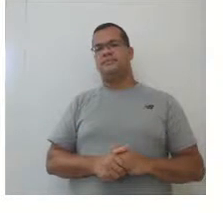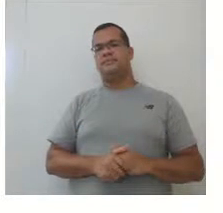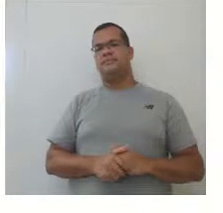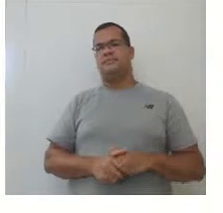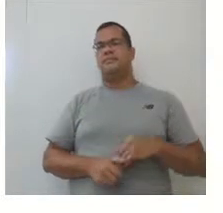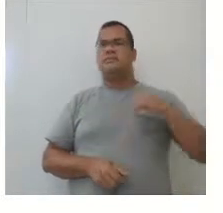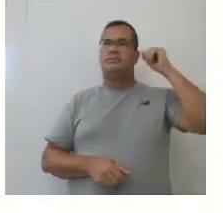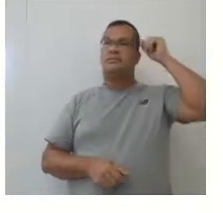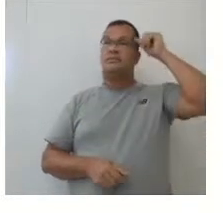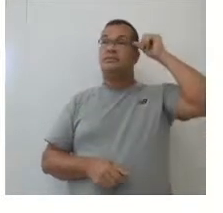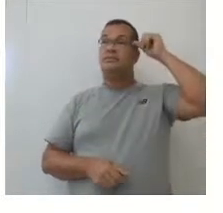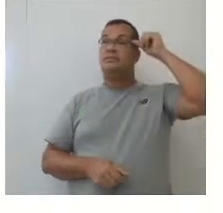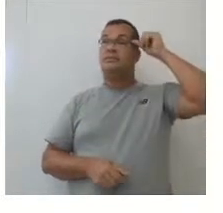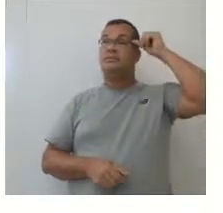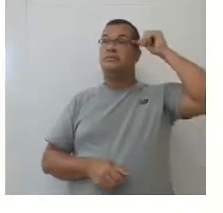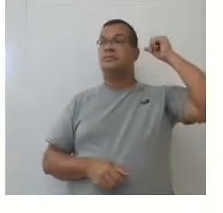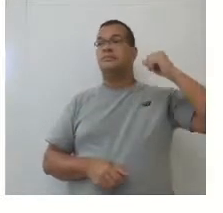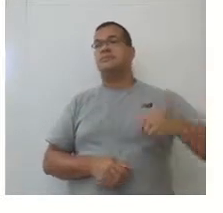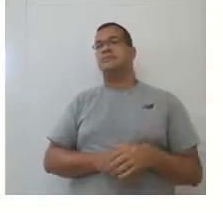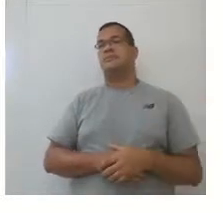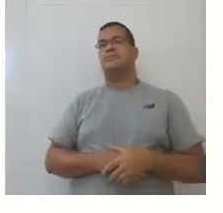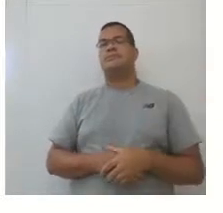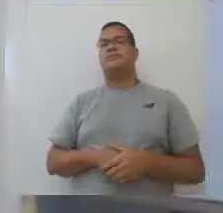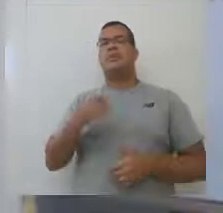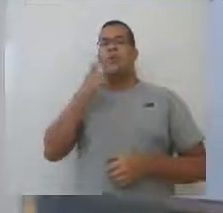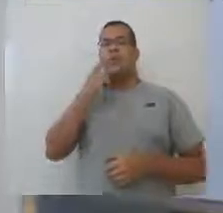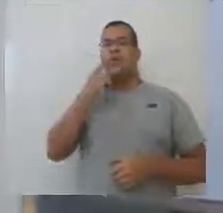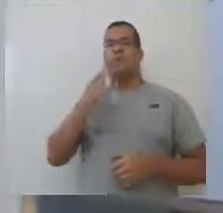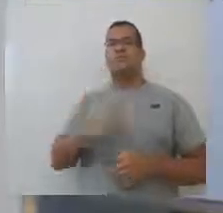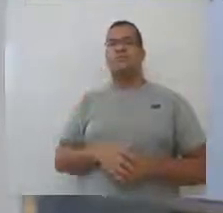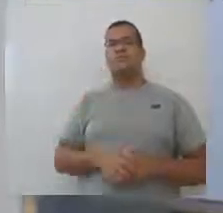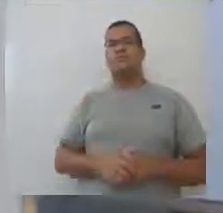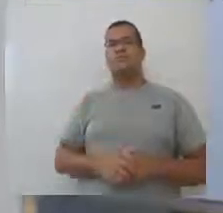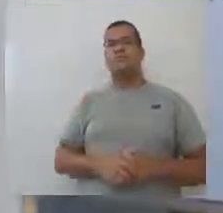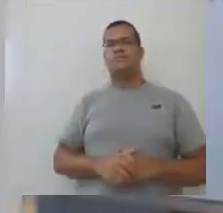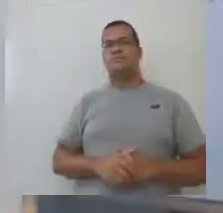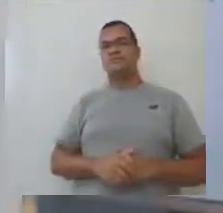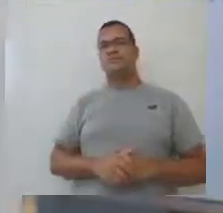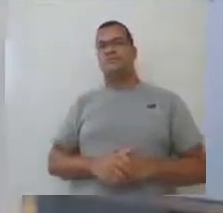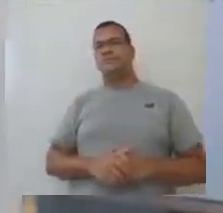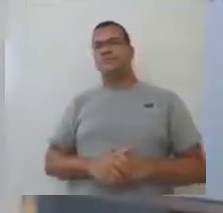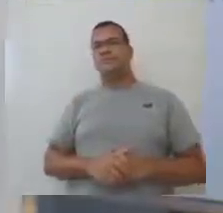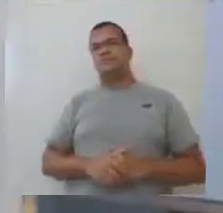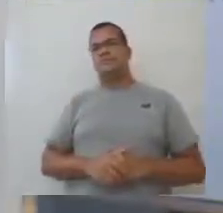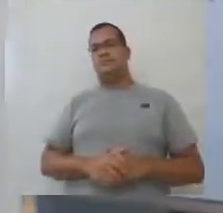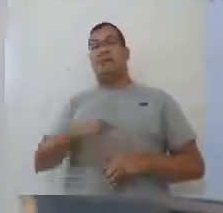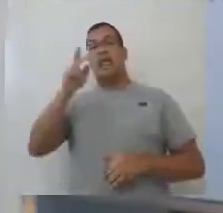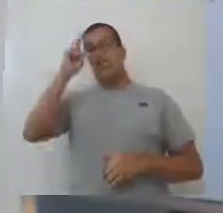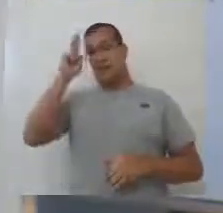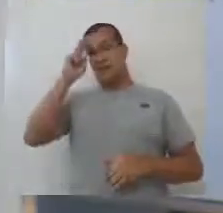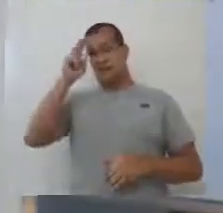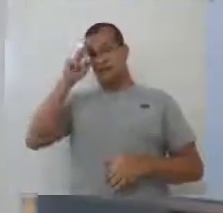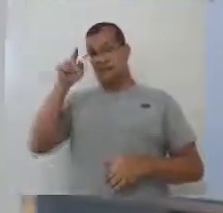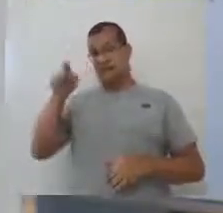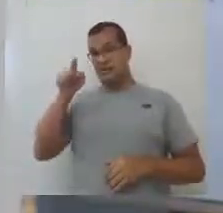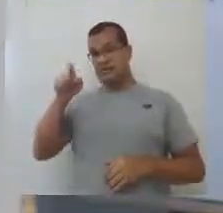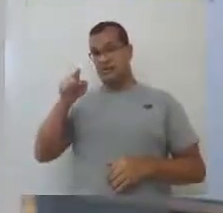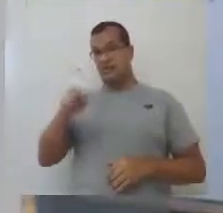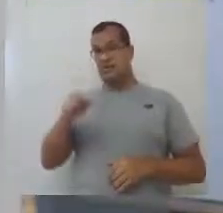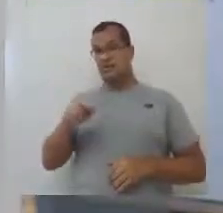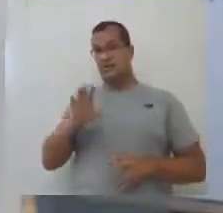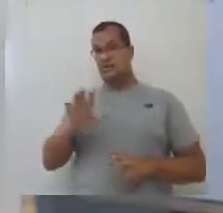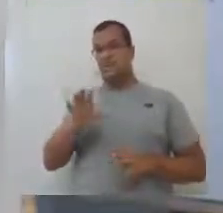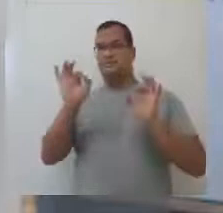Deixa eu limpar aqui meu quadro, ver o que é que vai acontecer. Olha pra mim. Ei, menino, olha pra cá. Lembrem que esse problema eu ainda vou fazer